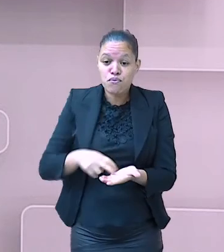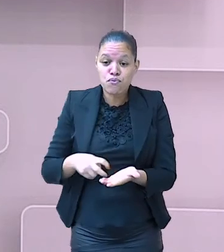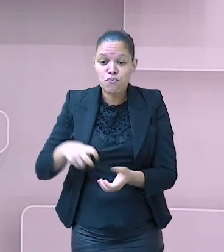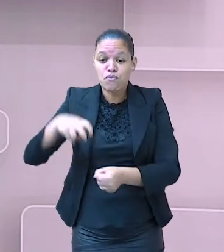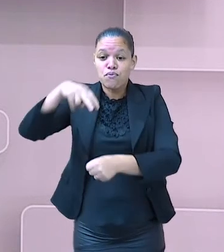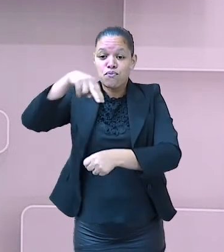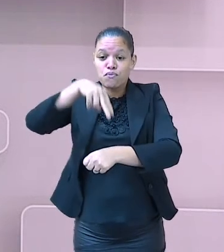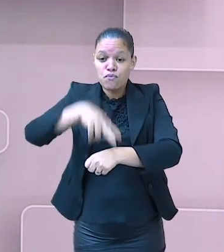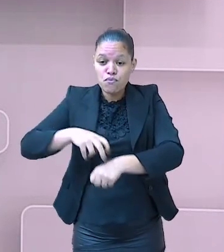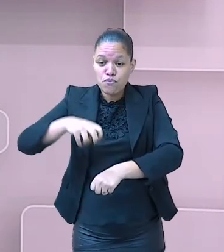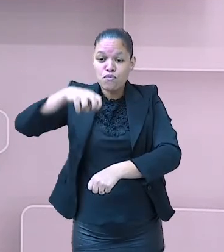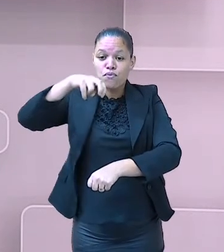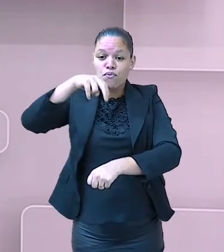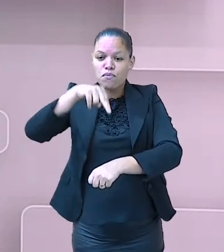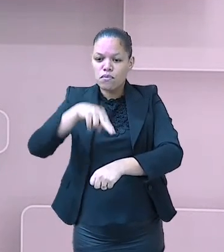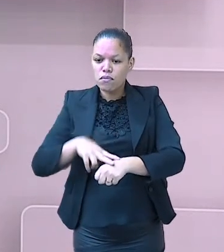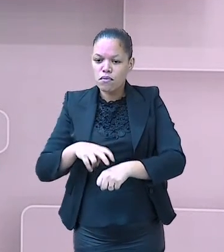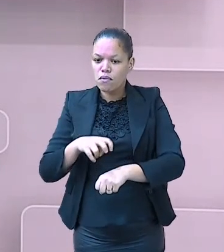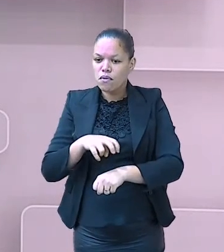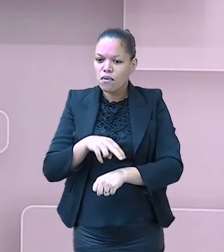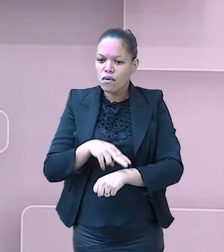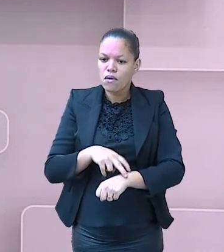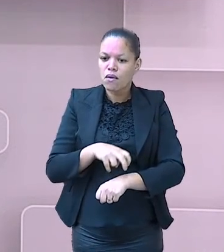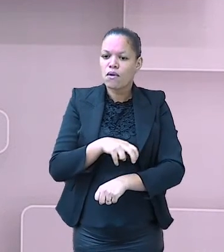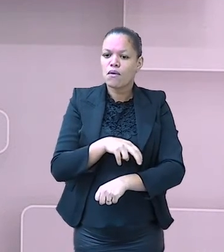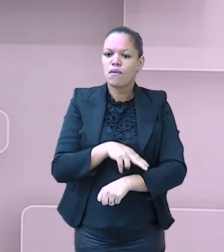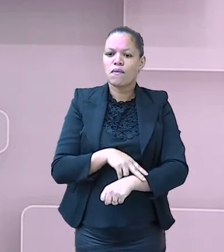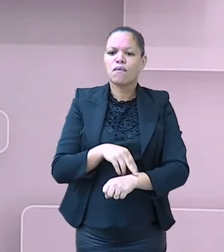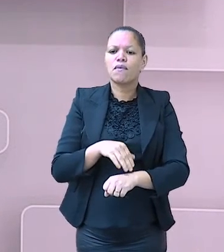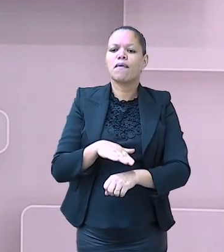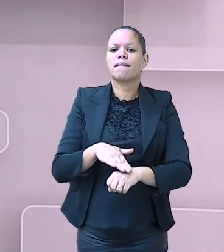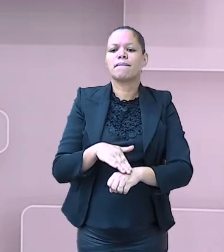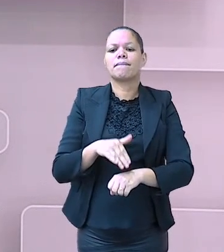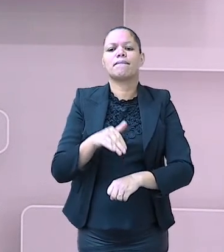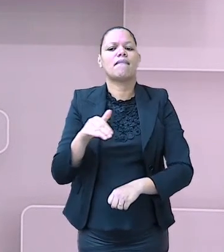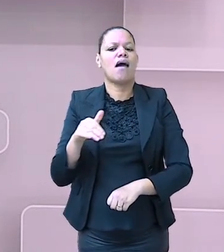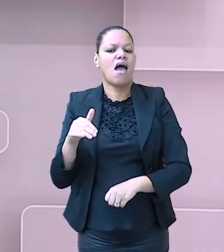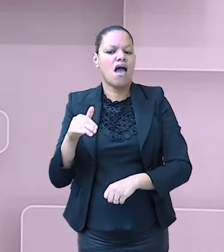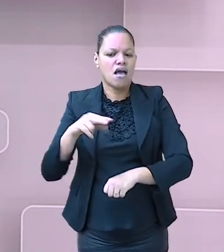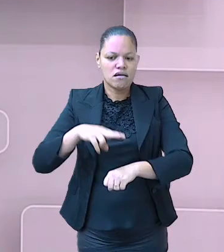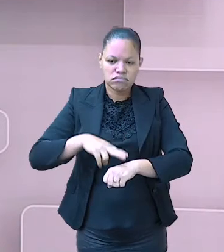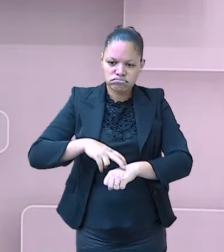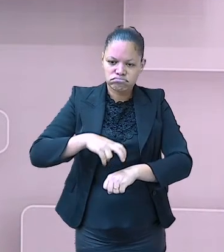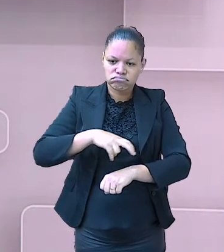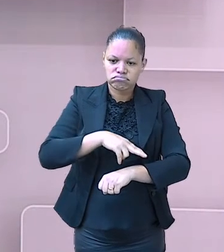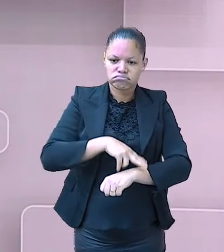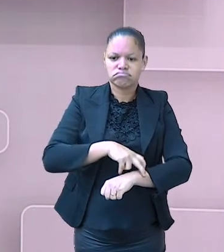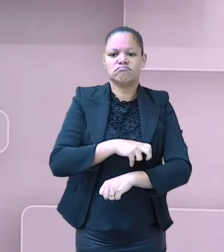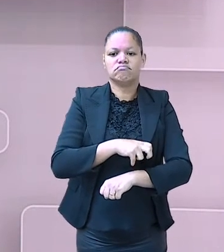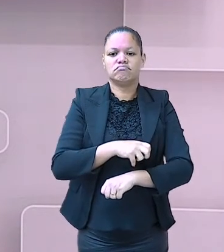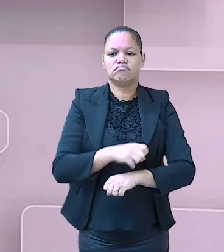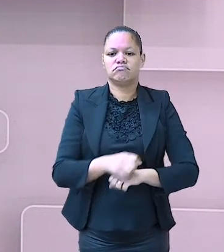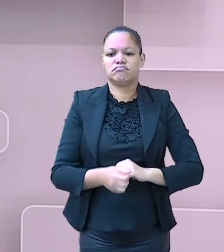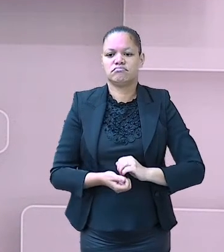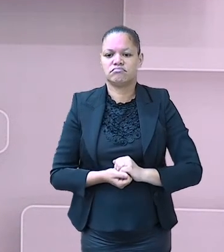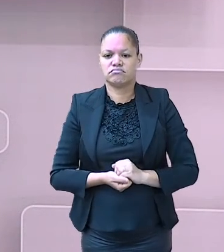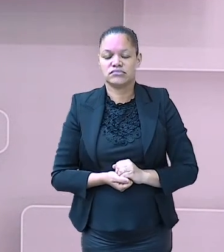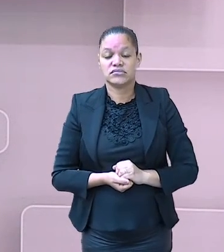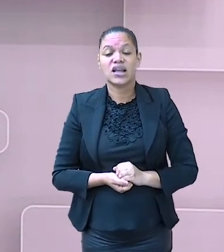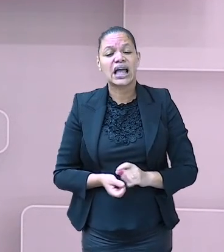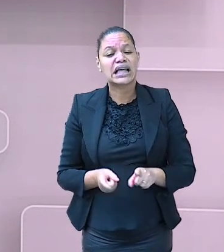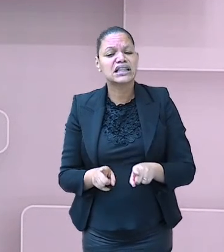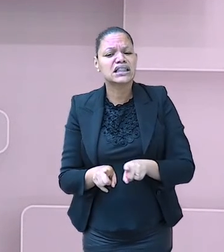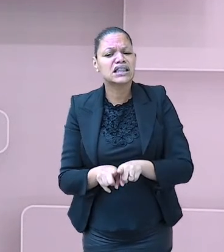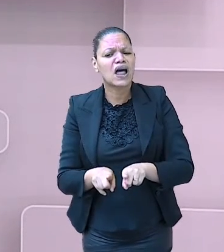sapos, eles são saltos mais curtos. E o sapo, muita gente